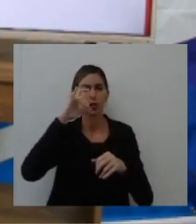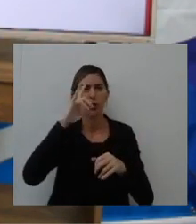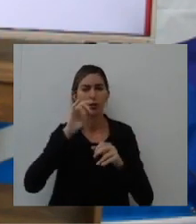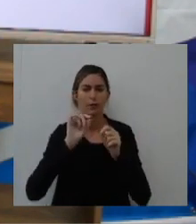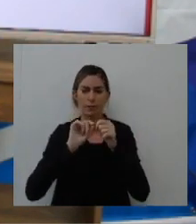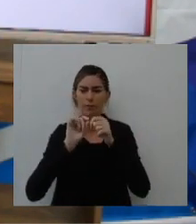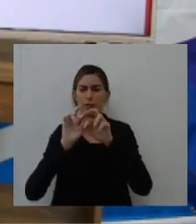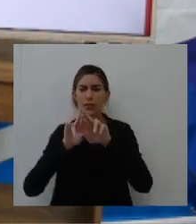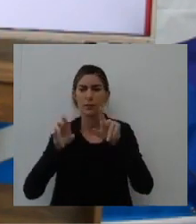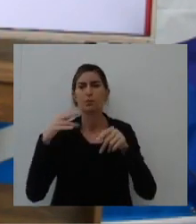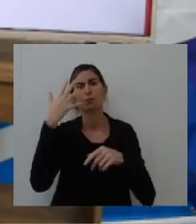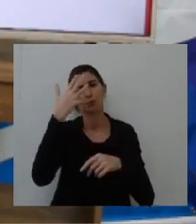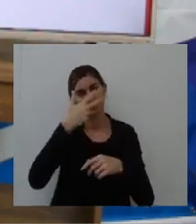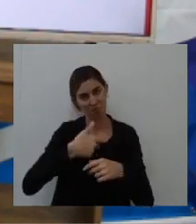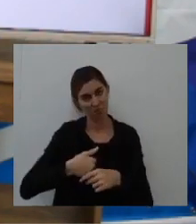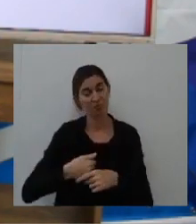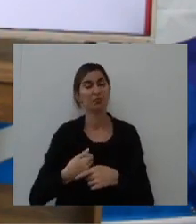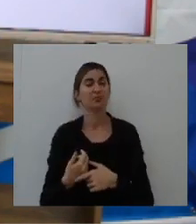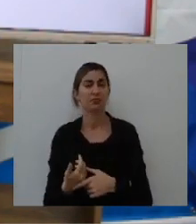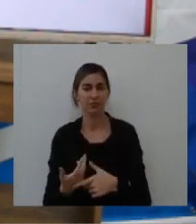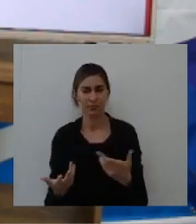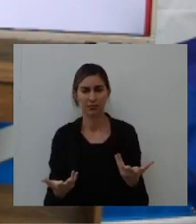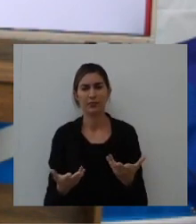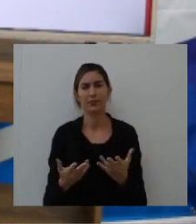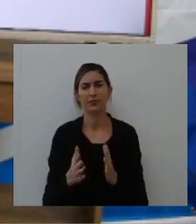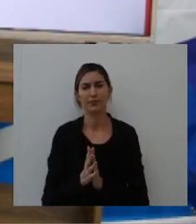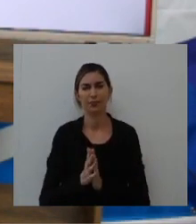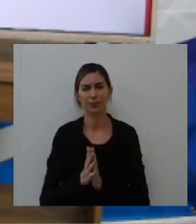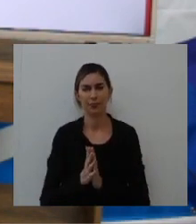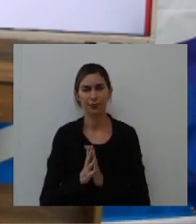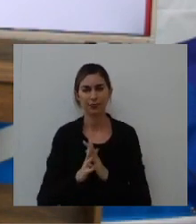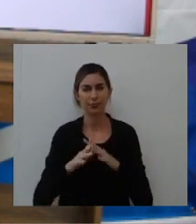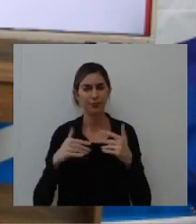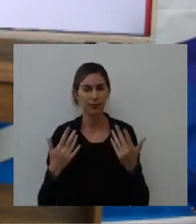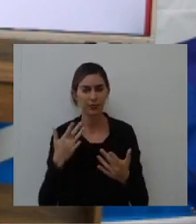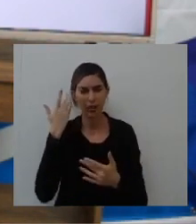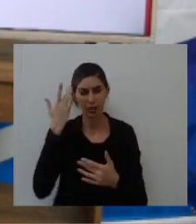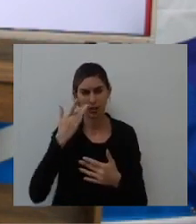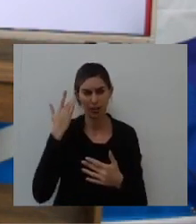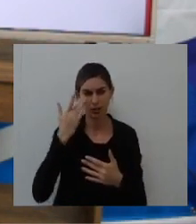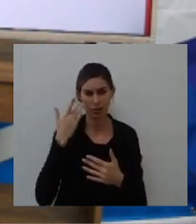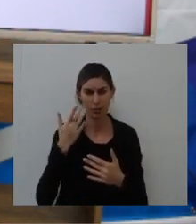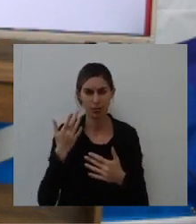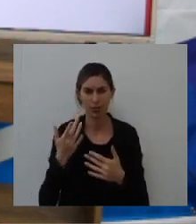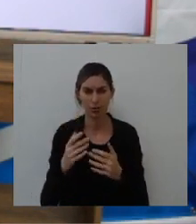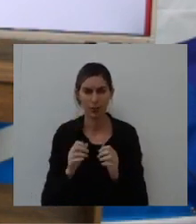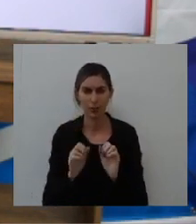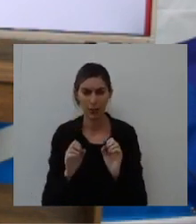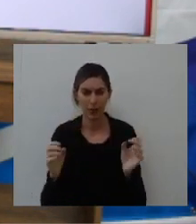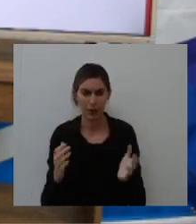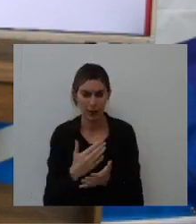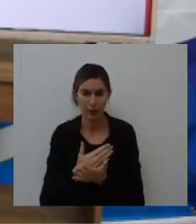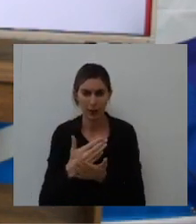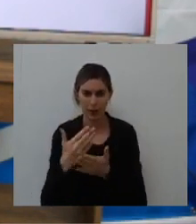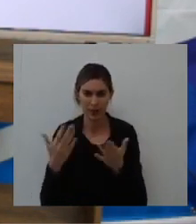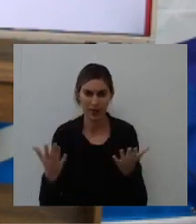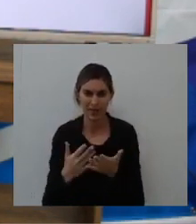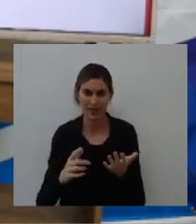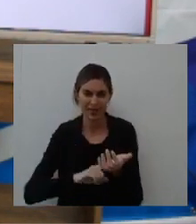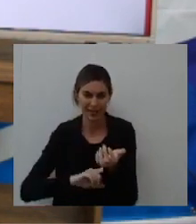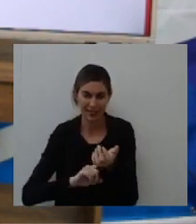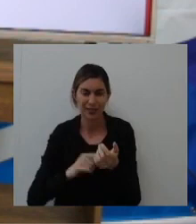fazer muito bonito, viu? Então, pessoal, eu acho que para a estreia, não é apesar do